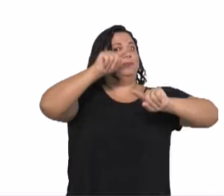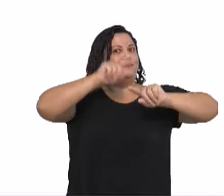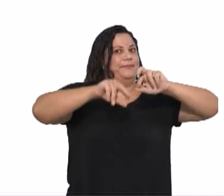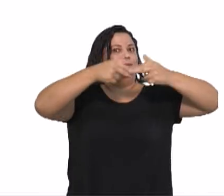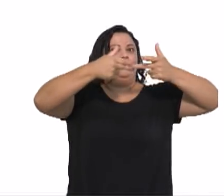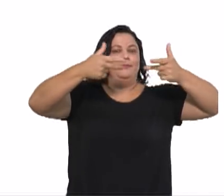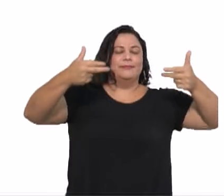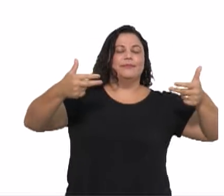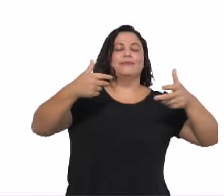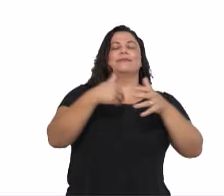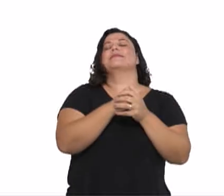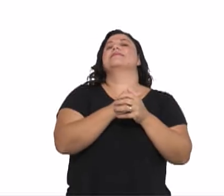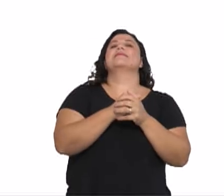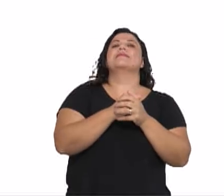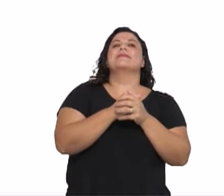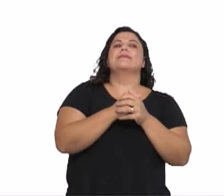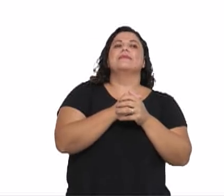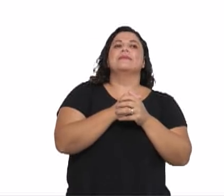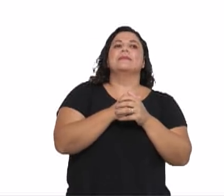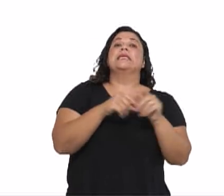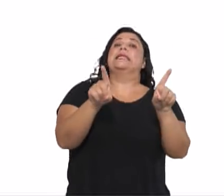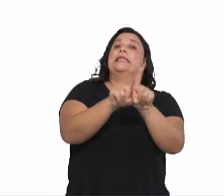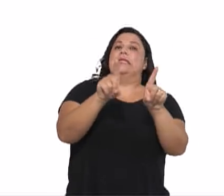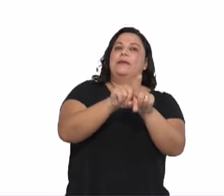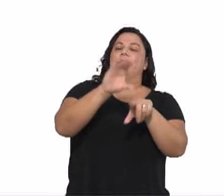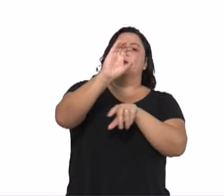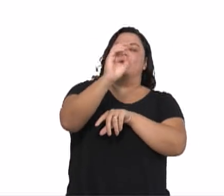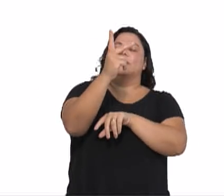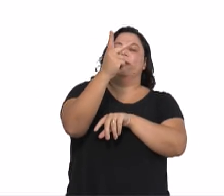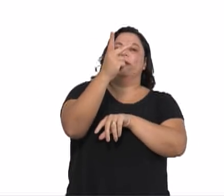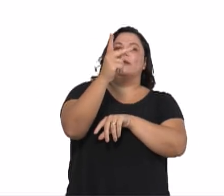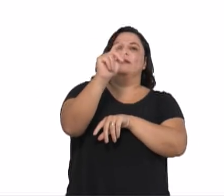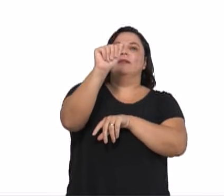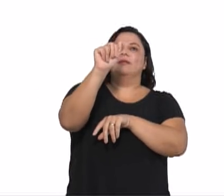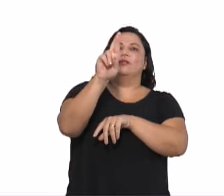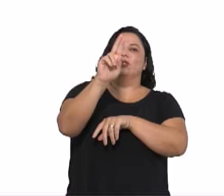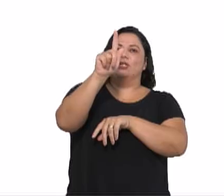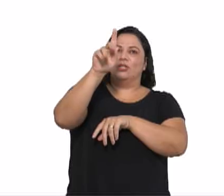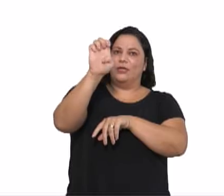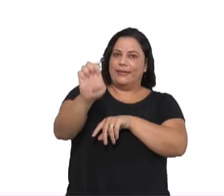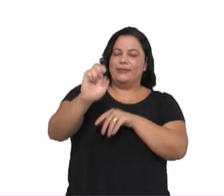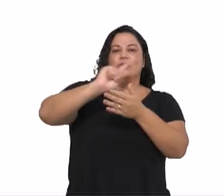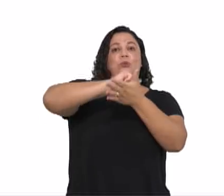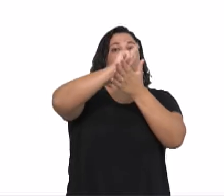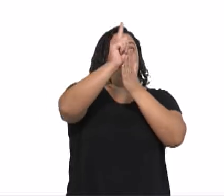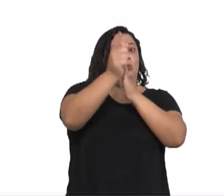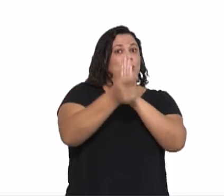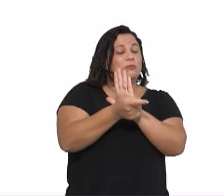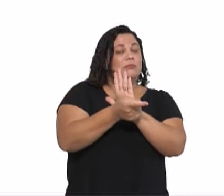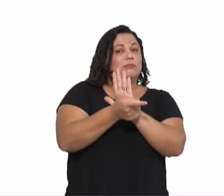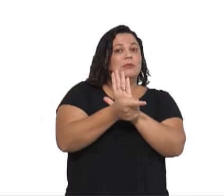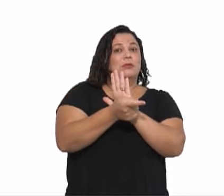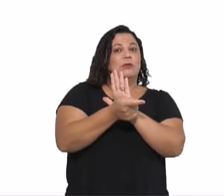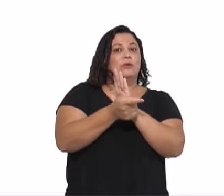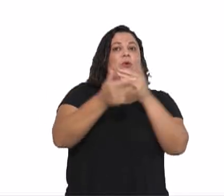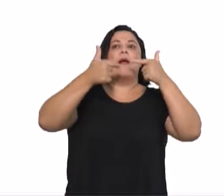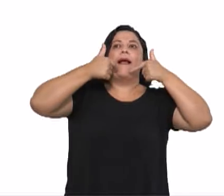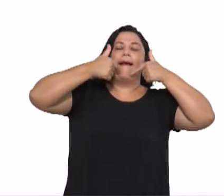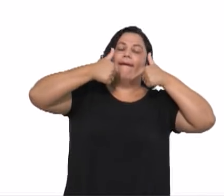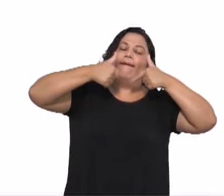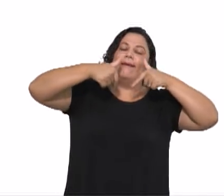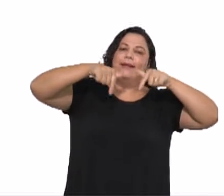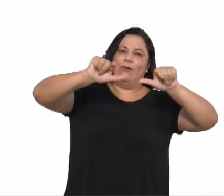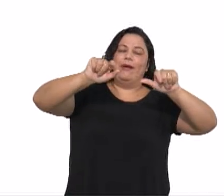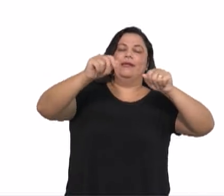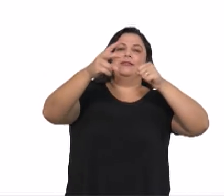produzimos. Trabalhei com vocês com a charge, um gênero textual envolvendo a linguagem verbal e